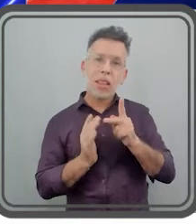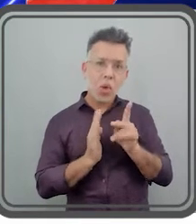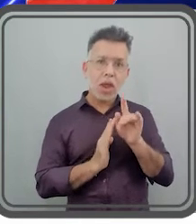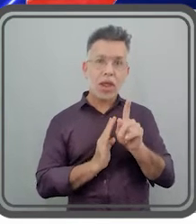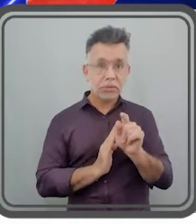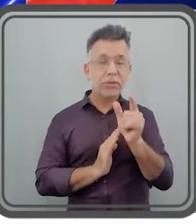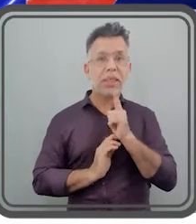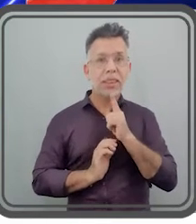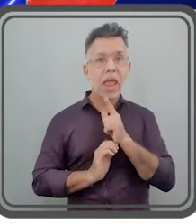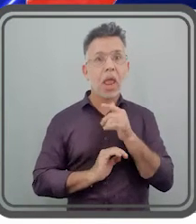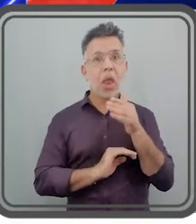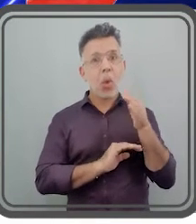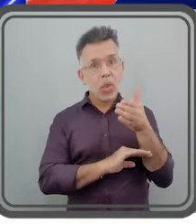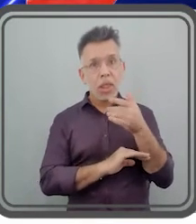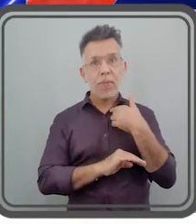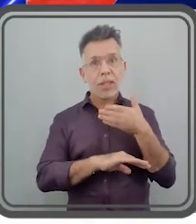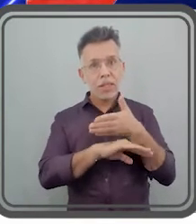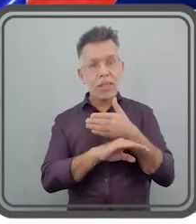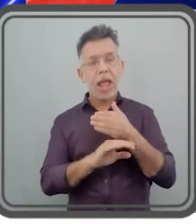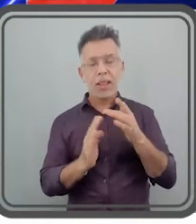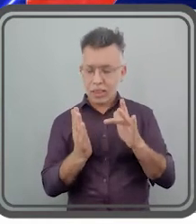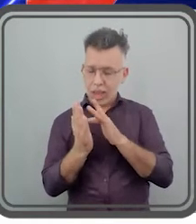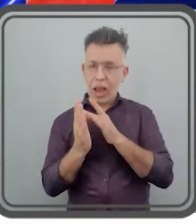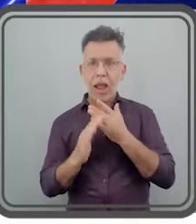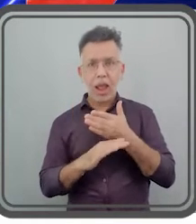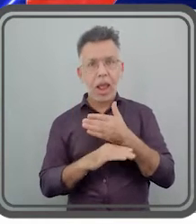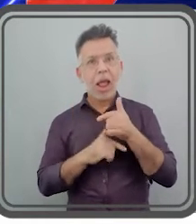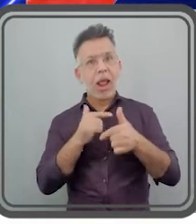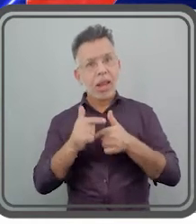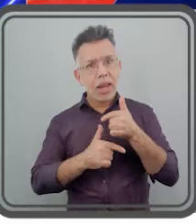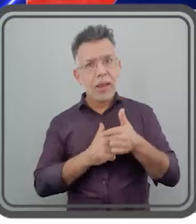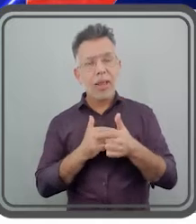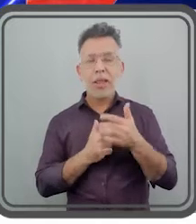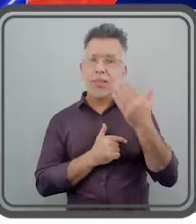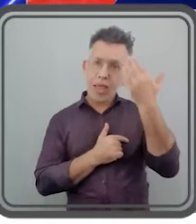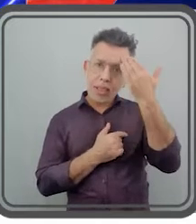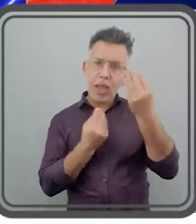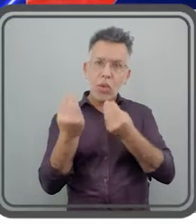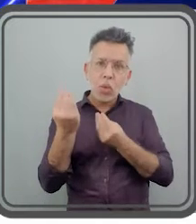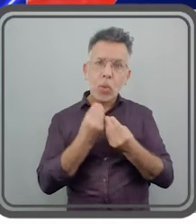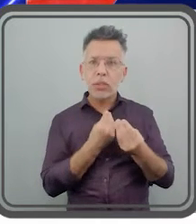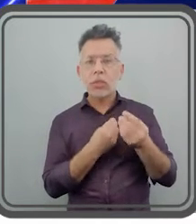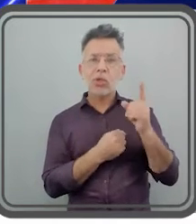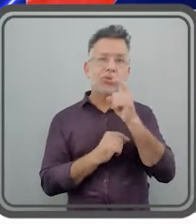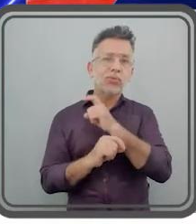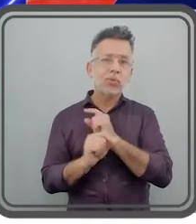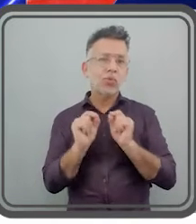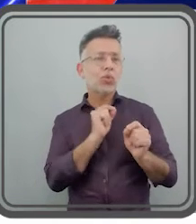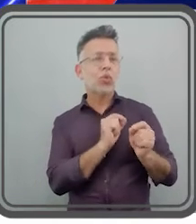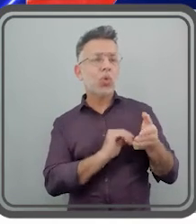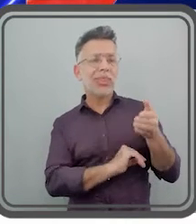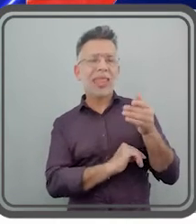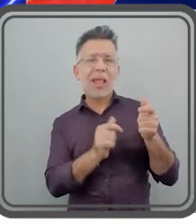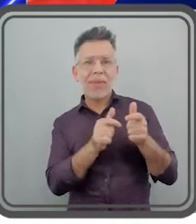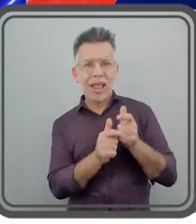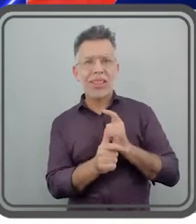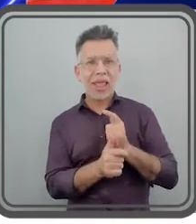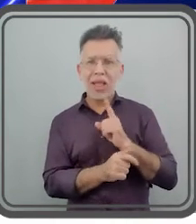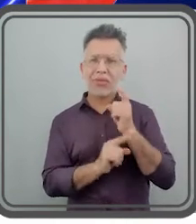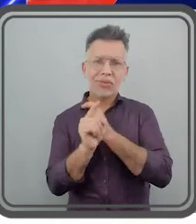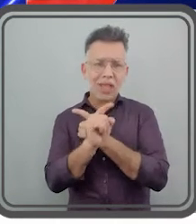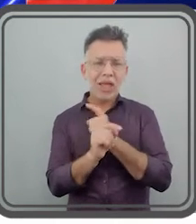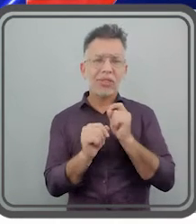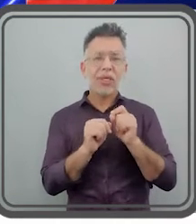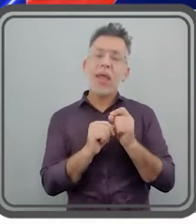cara que acabou tem esse até hoje também para testar tecnologias e começar a trabalhar entender passando dificuldade né preciso tá escrito eles acabam tendo uma série de